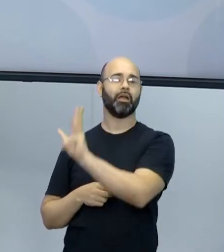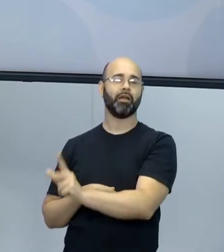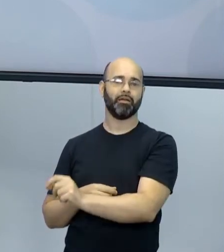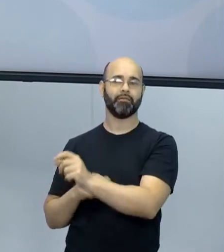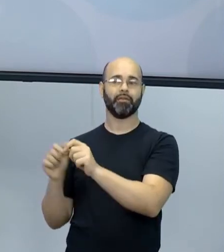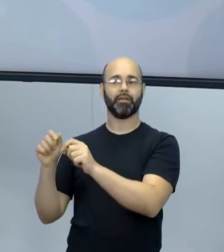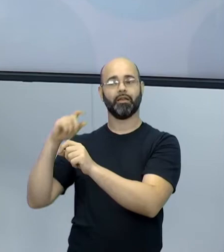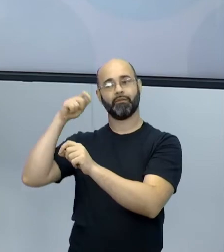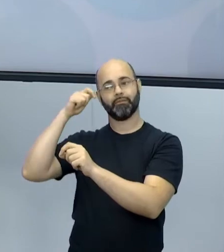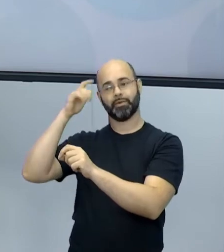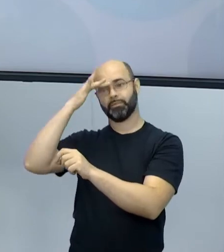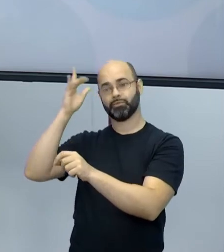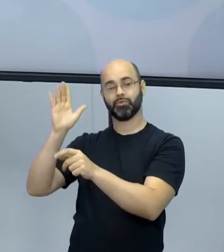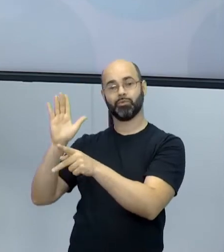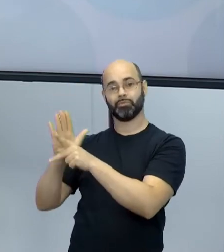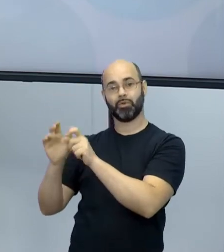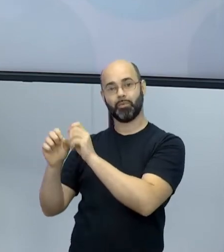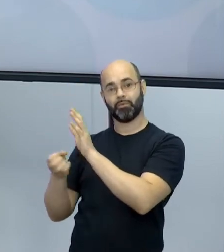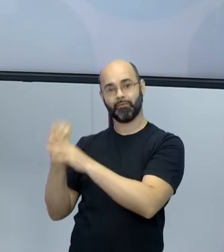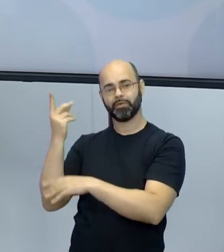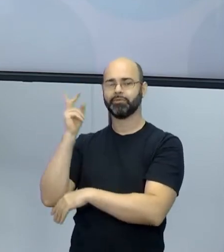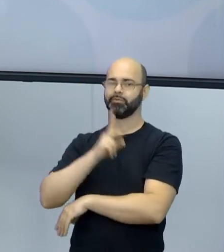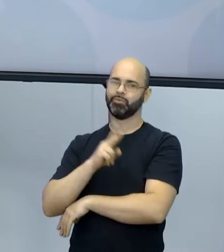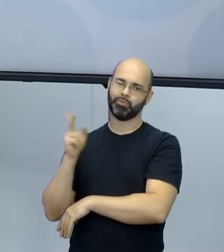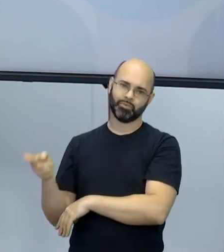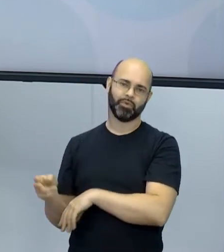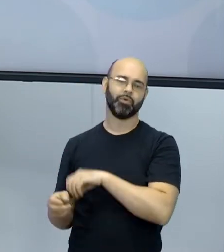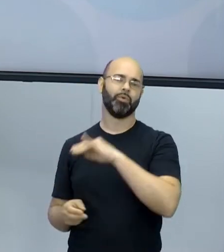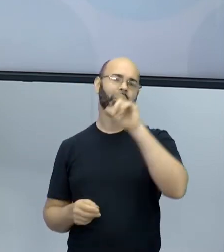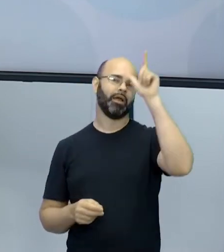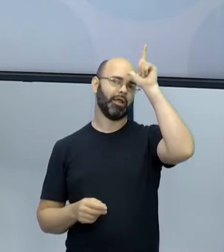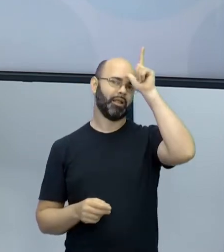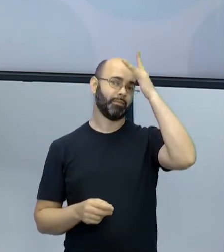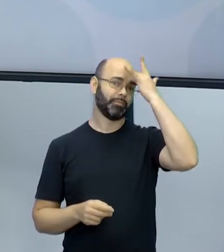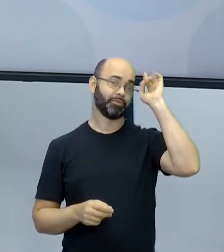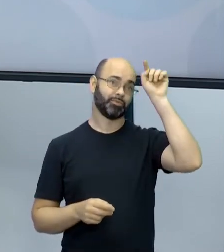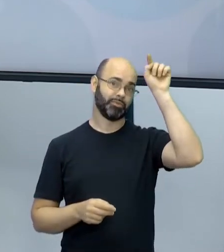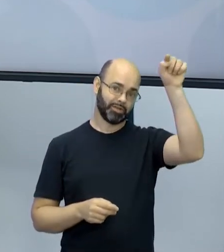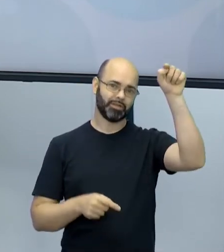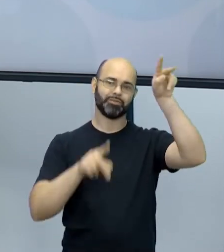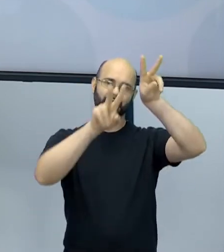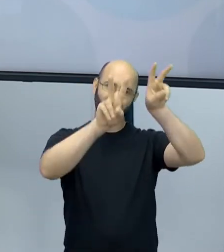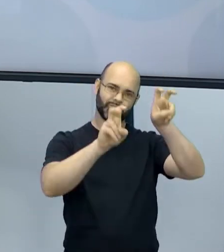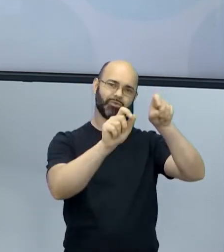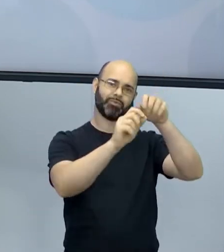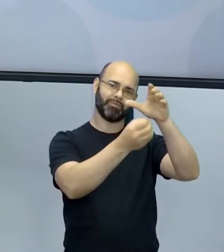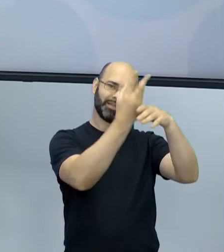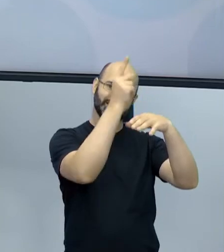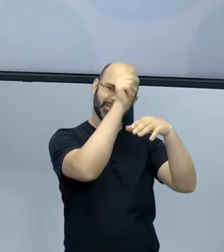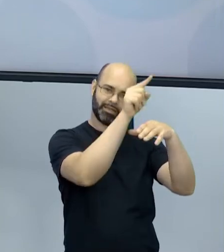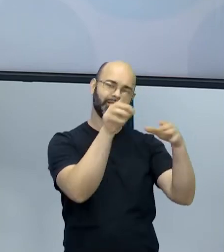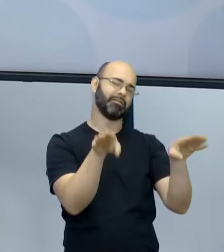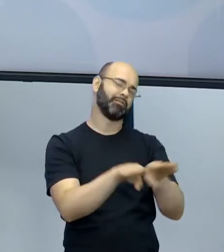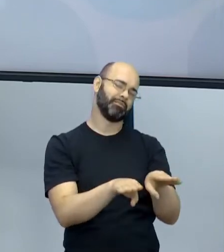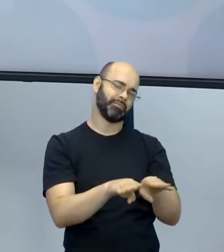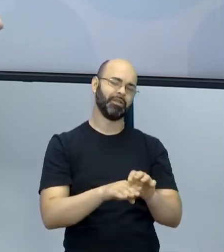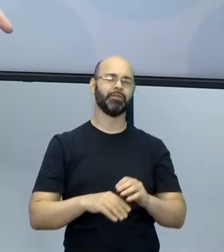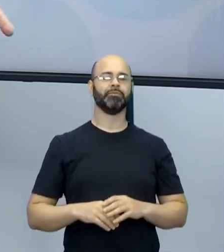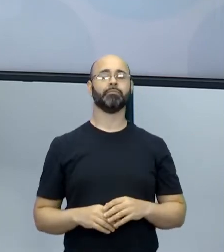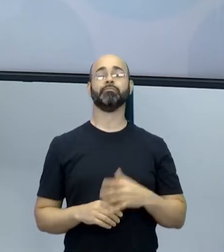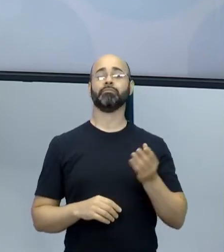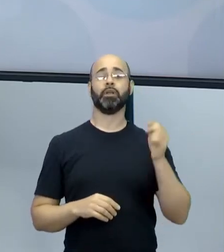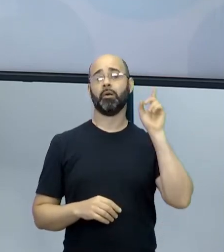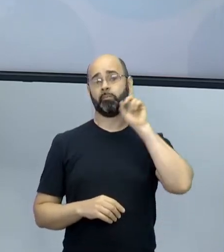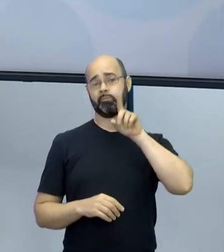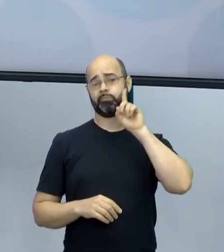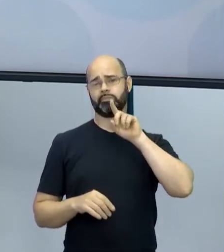África, por africanos, a mesma coisa. Filmes feitos na Alemanha, por alemães, sobre alemães também. Nada impede um filme